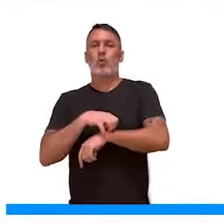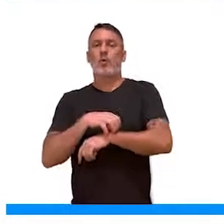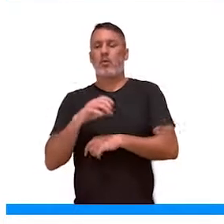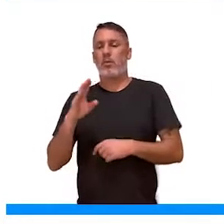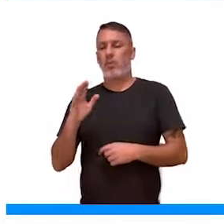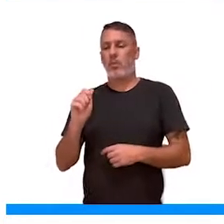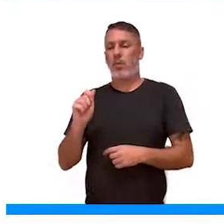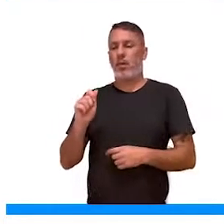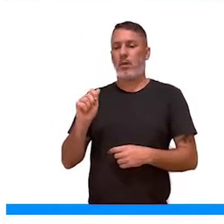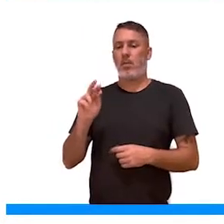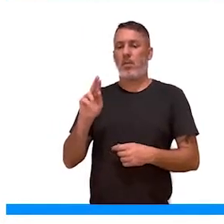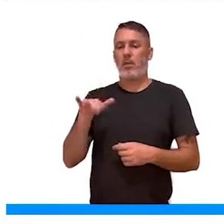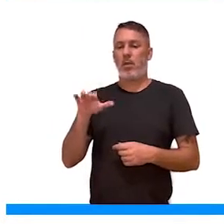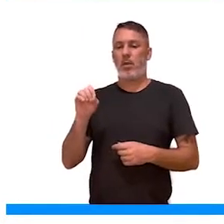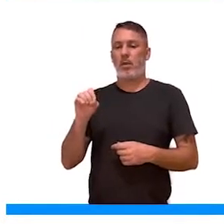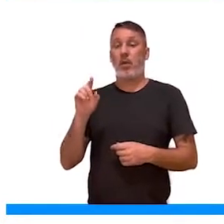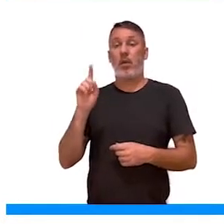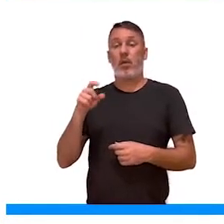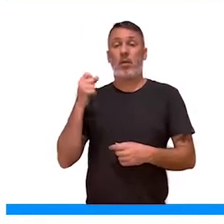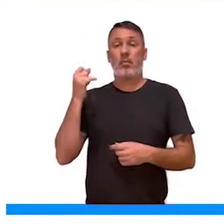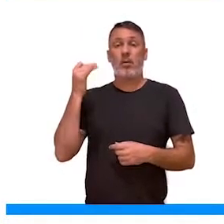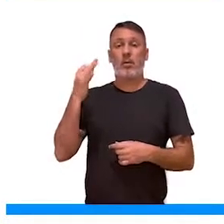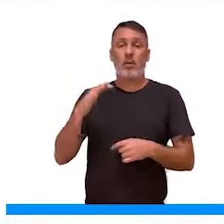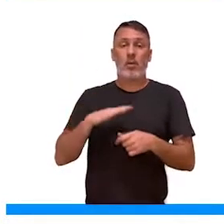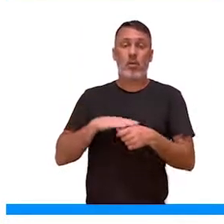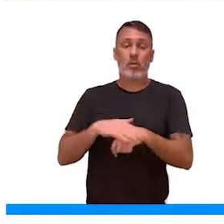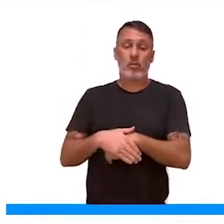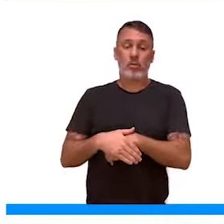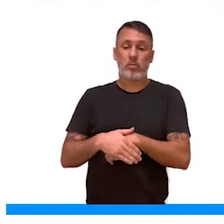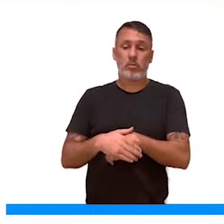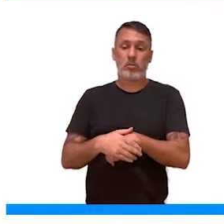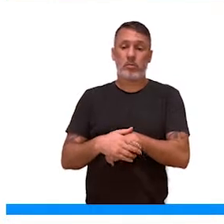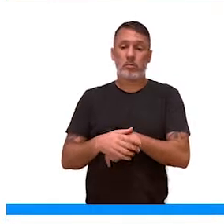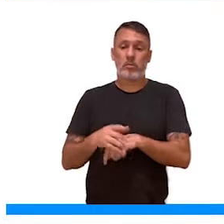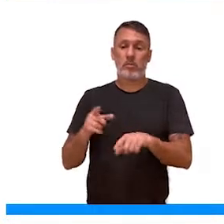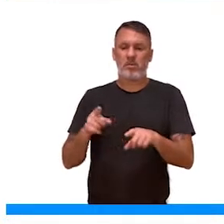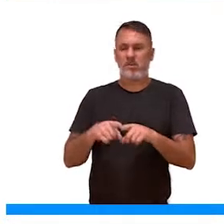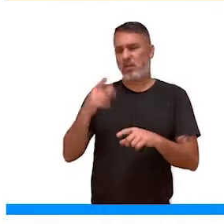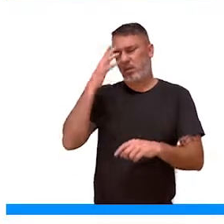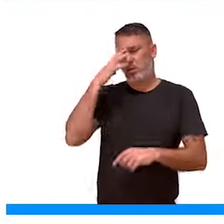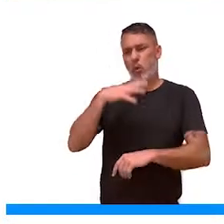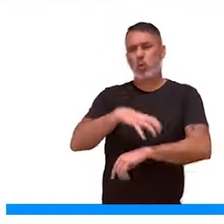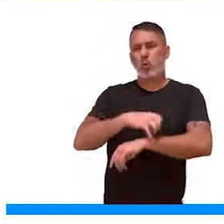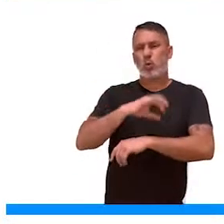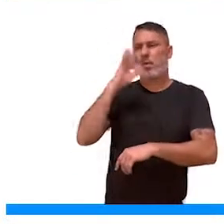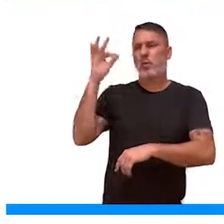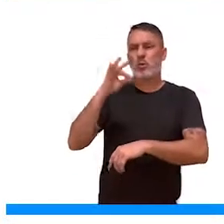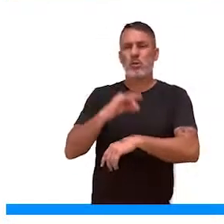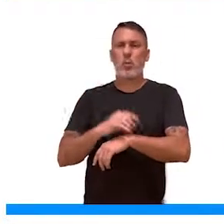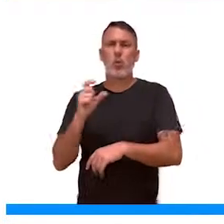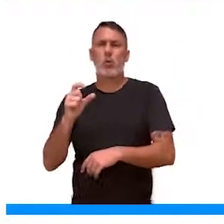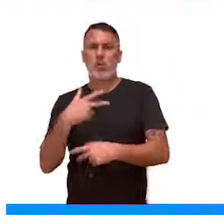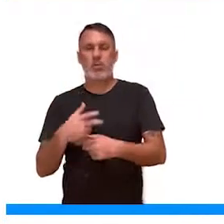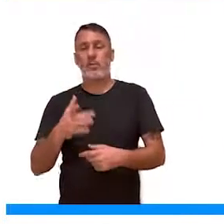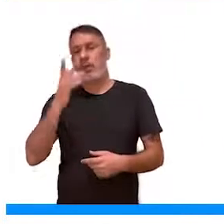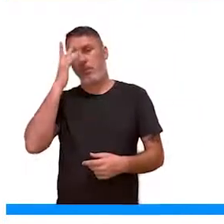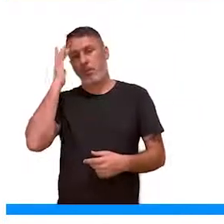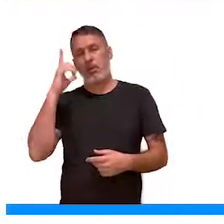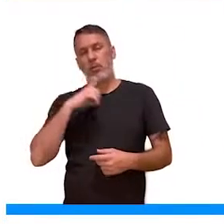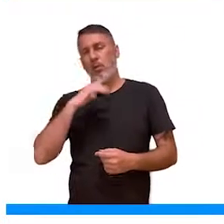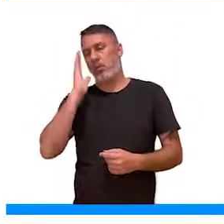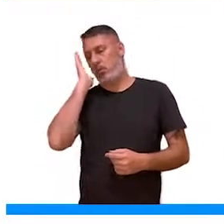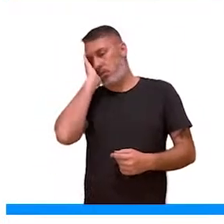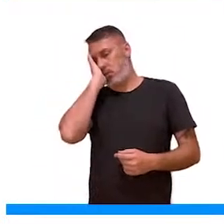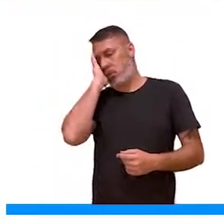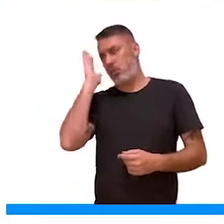barbeiro, ele pica o ser humano durante a noite, né? Eles são chamados também de chupões, chupanças. Quando a pessoa